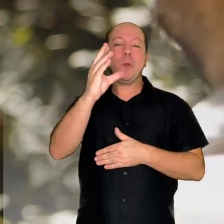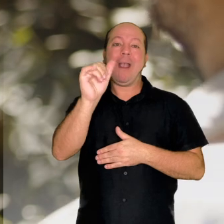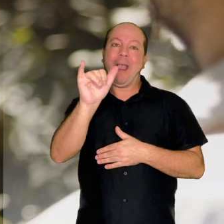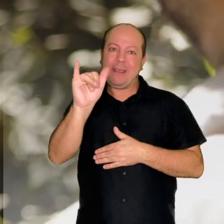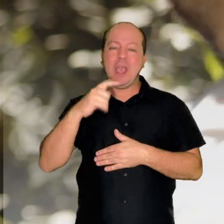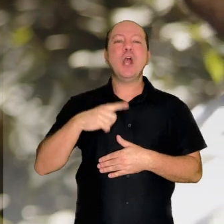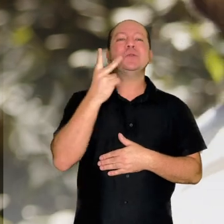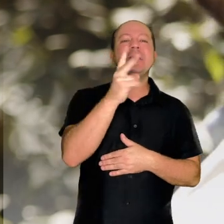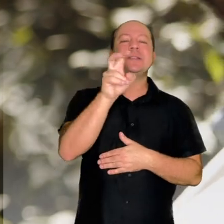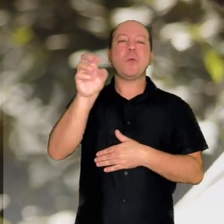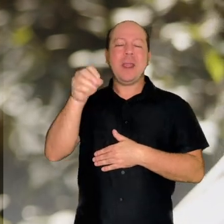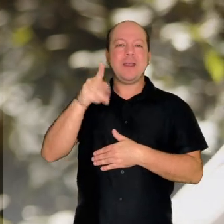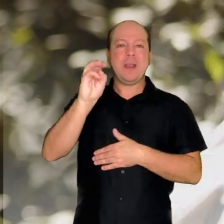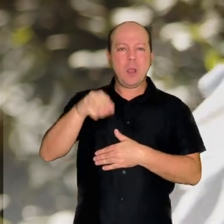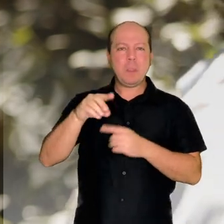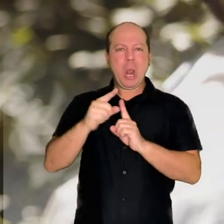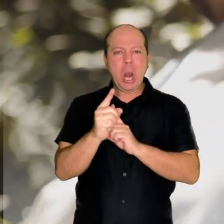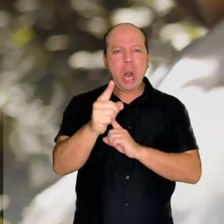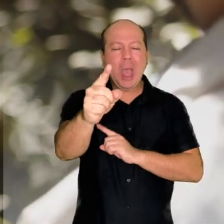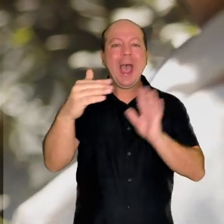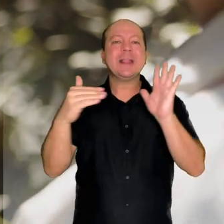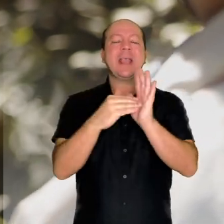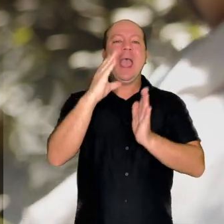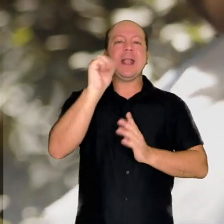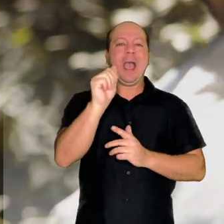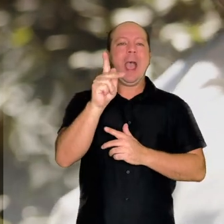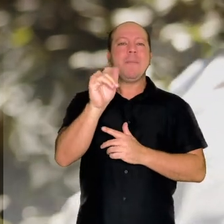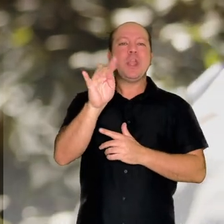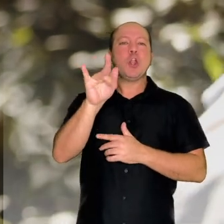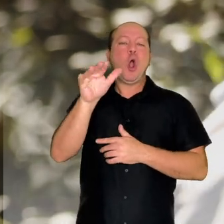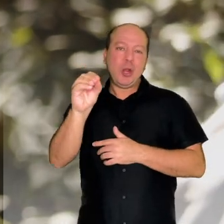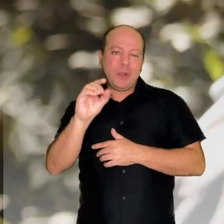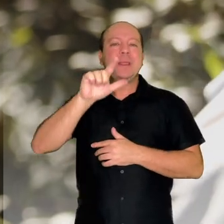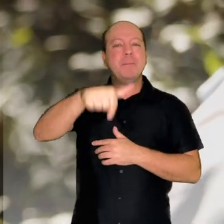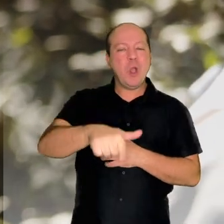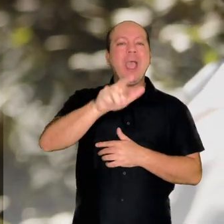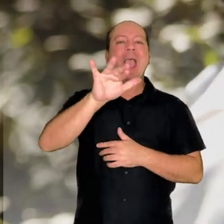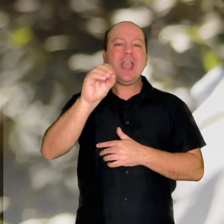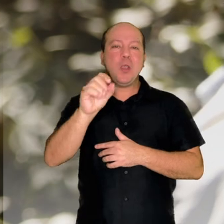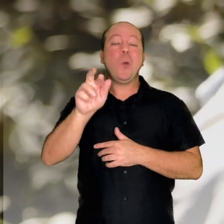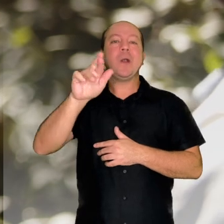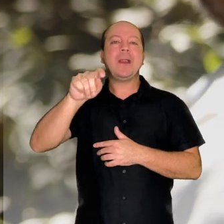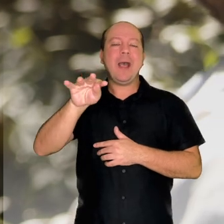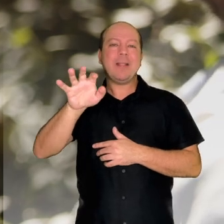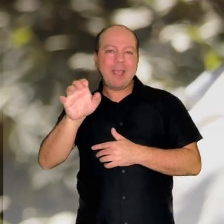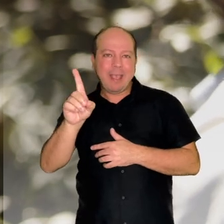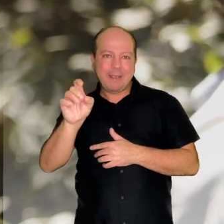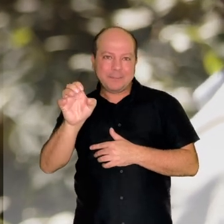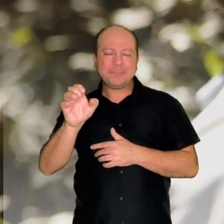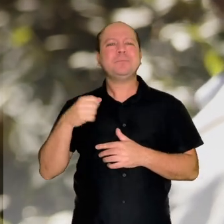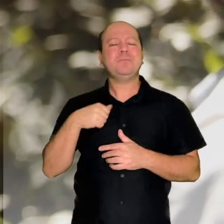uns 250 quilômetros até Capitólio e desaguar no Rio Grande. A partir do Rio Grande, esse caminho das águas, eles